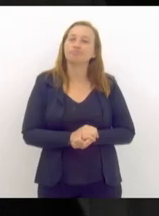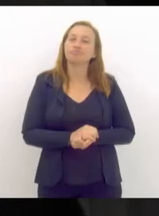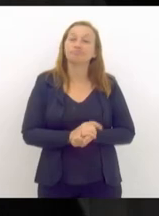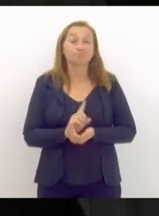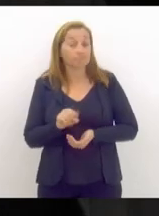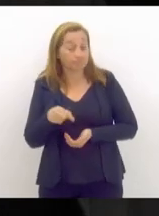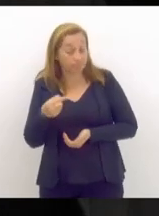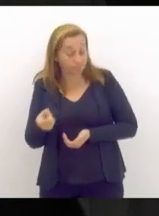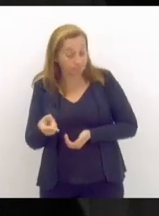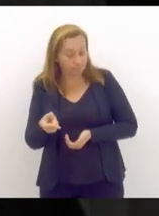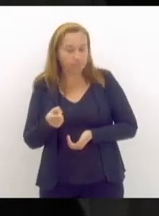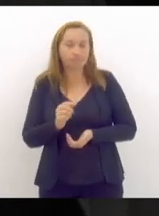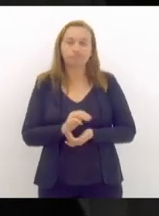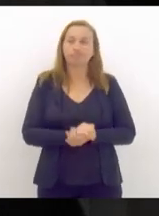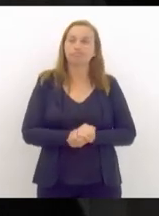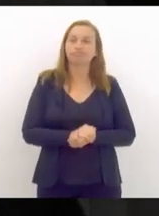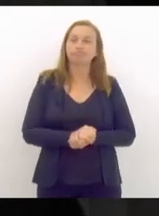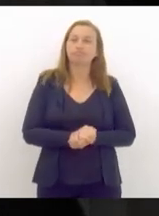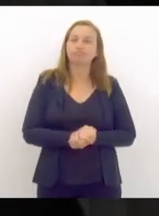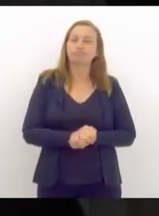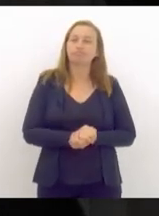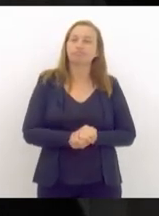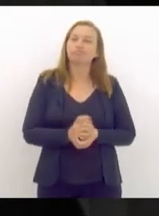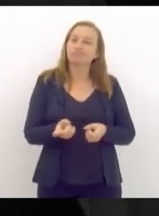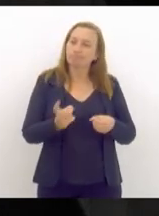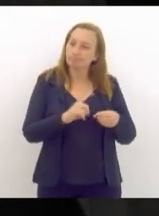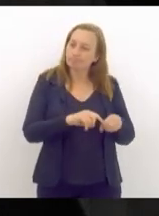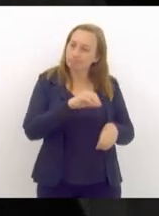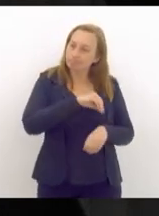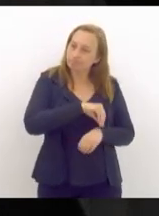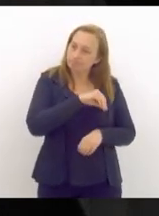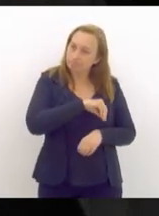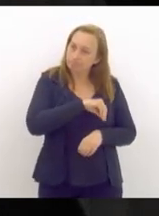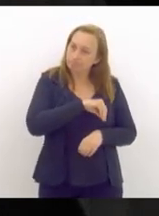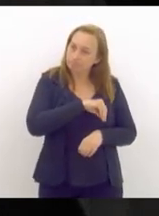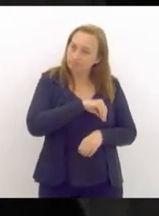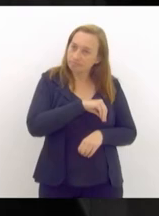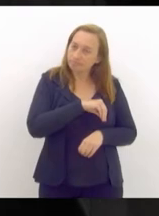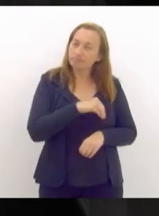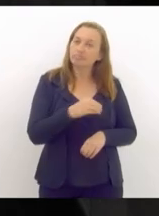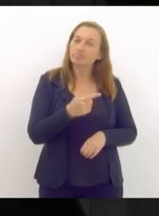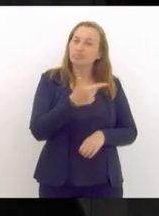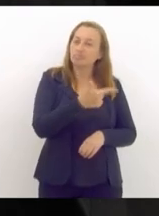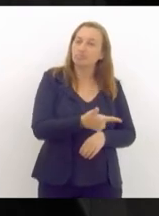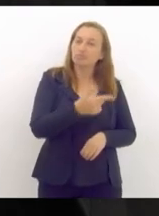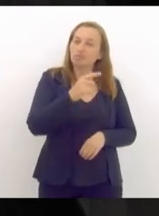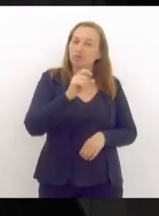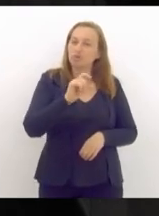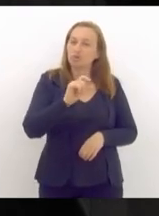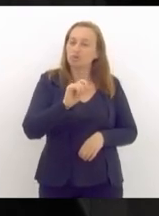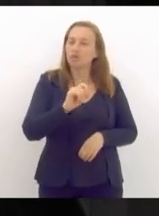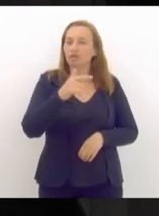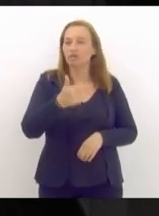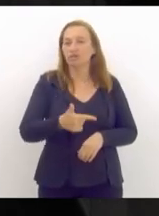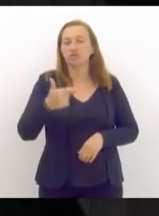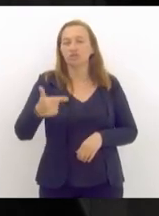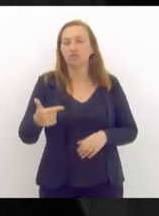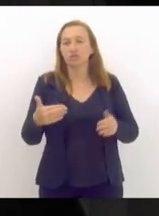após a reposição, isto é, a contar de 2022,